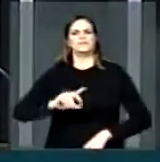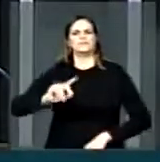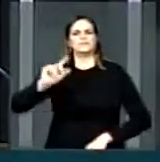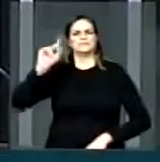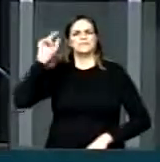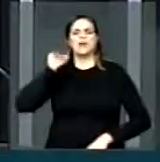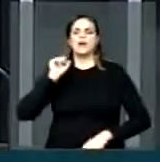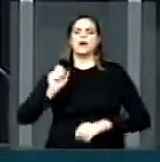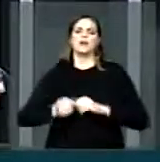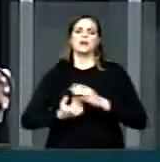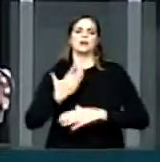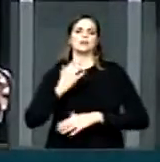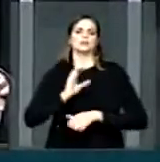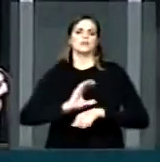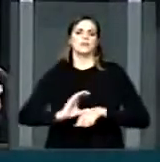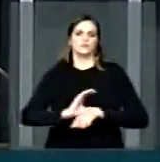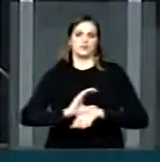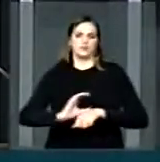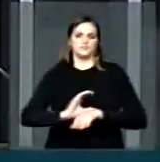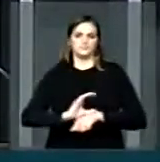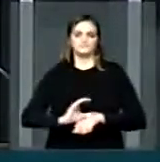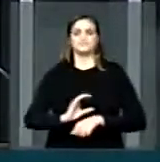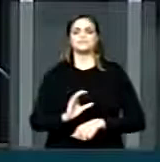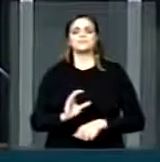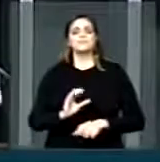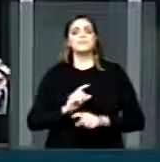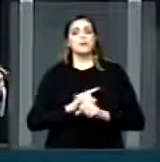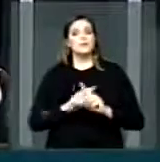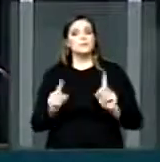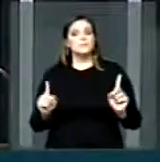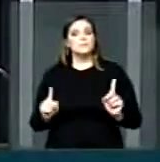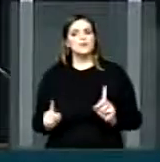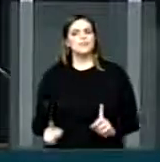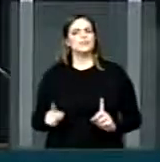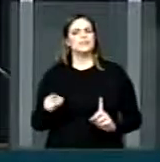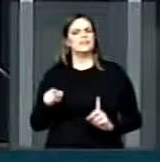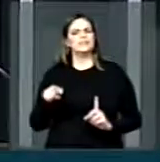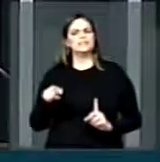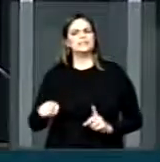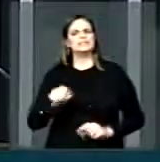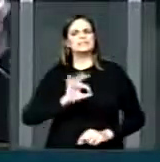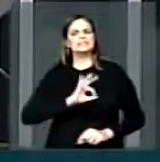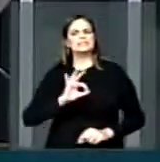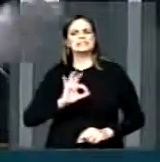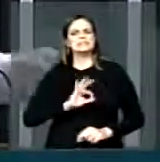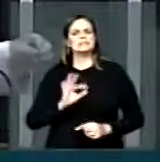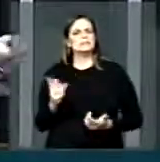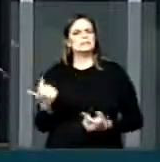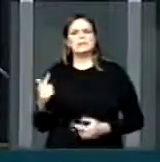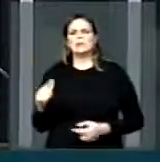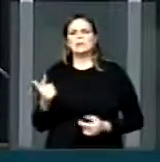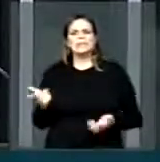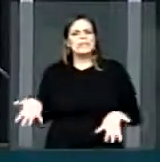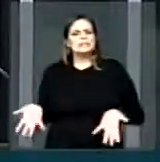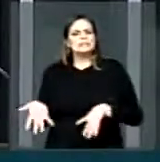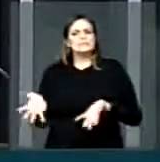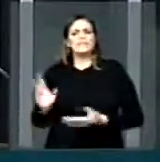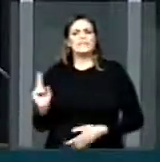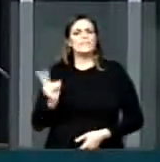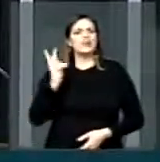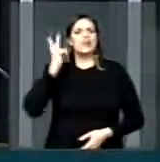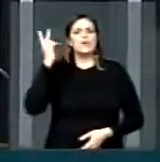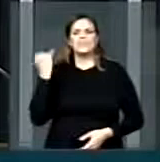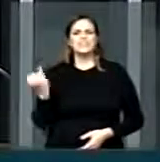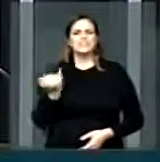Nacional Constituinte. São desvalorizados, desprestigiados. São eles, presidente Giovanni Queiroz,